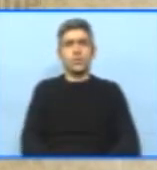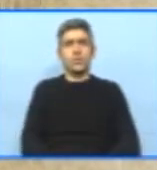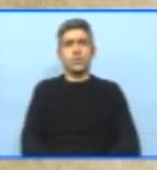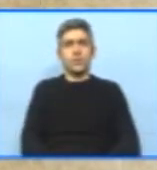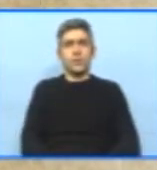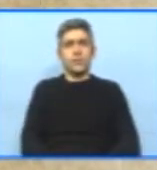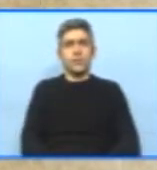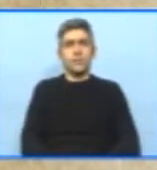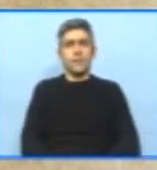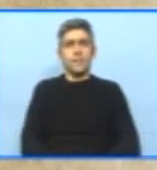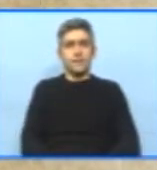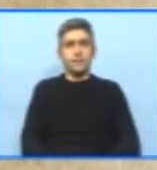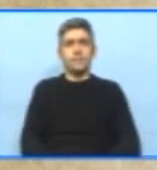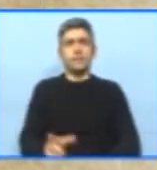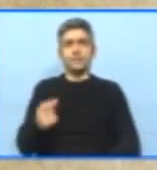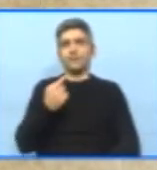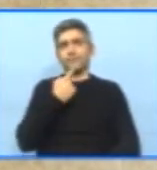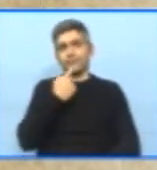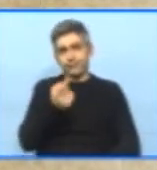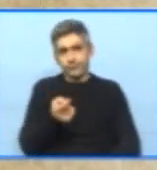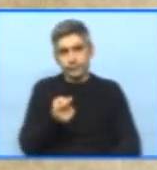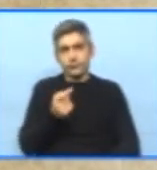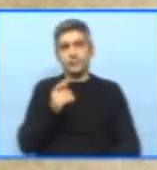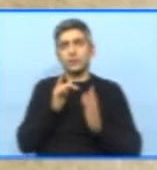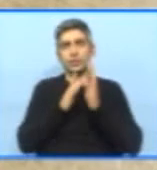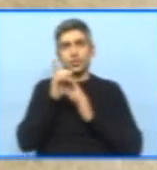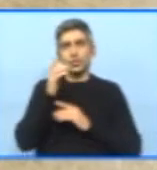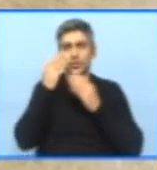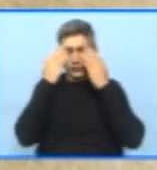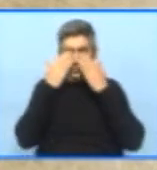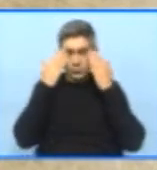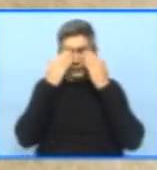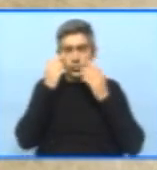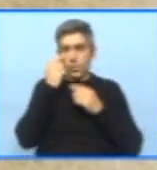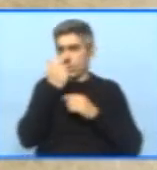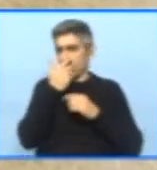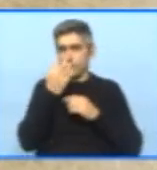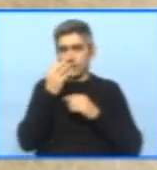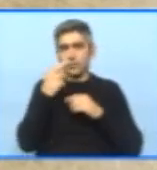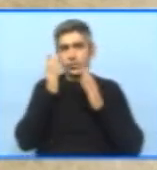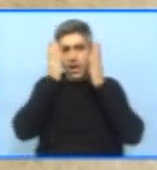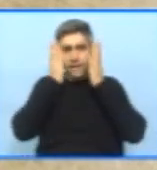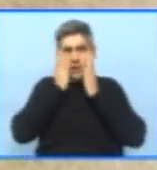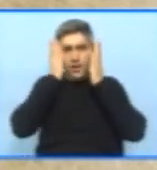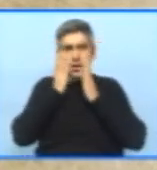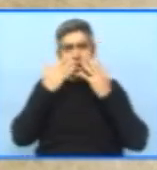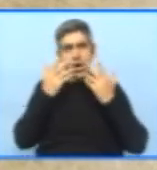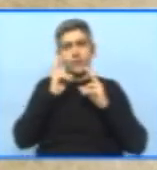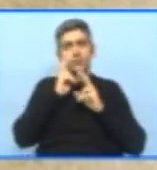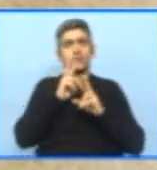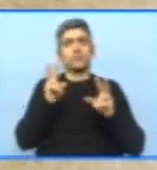Ele declarou-lhes: Jesus pôs-me lodo nos olhos. Depois fui lavar-me e agora